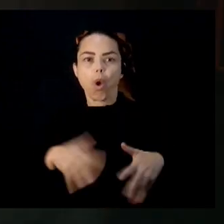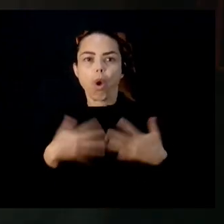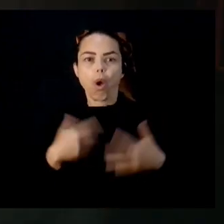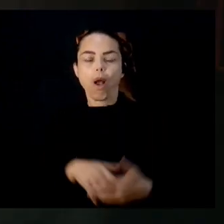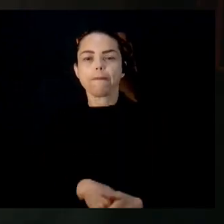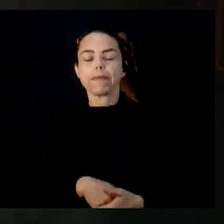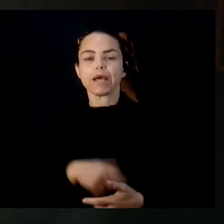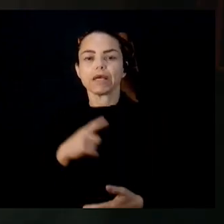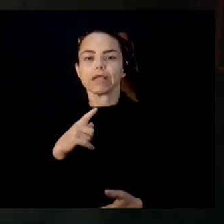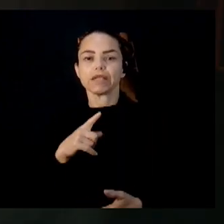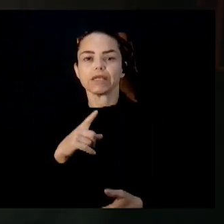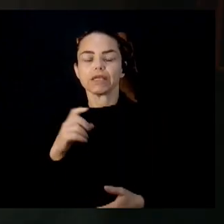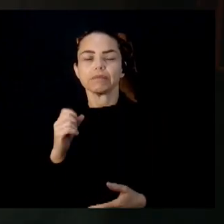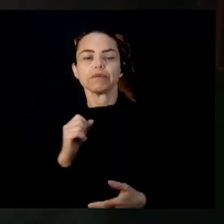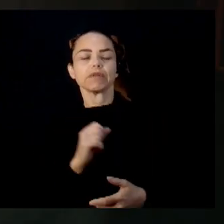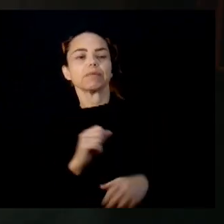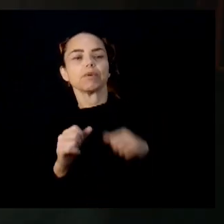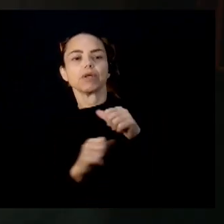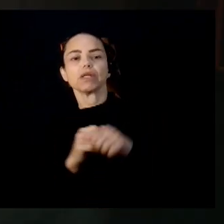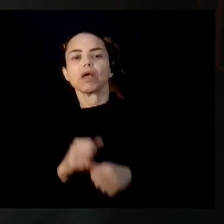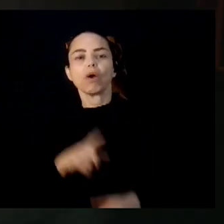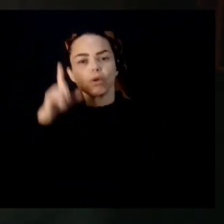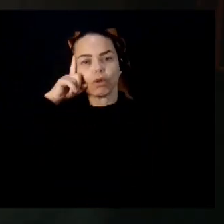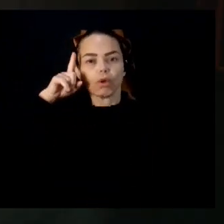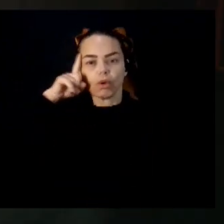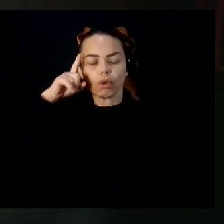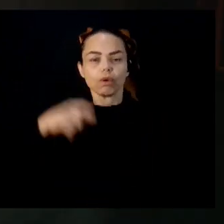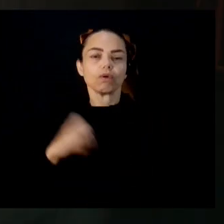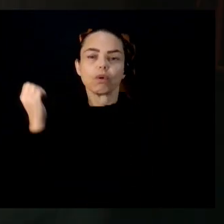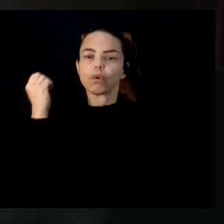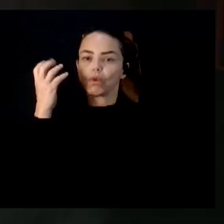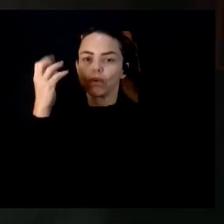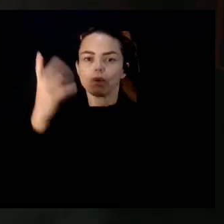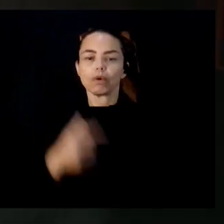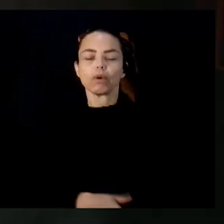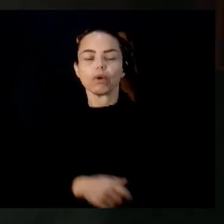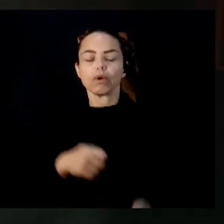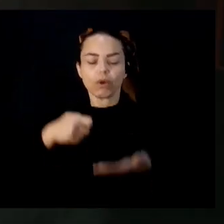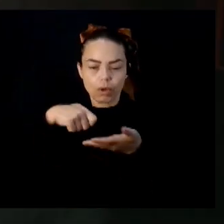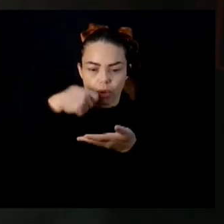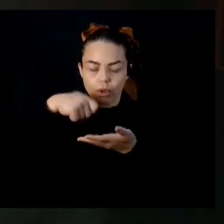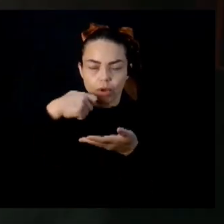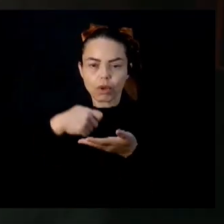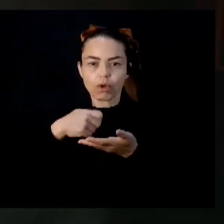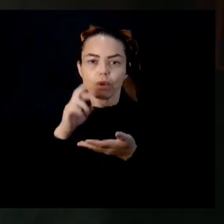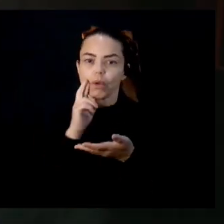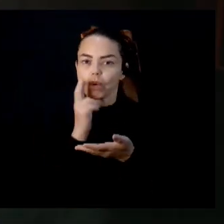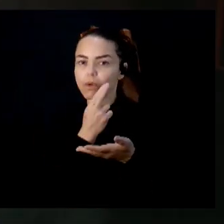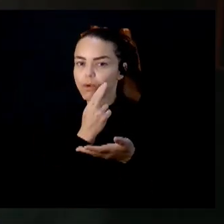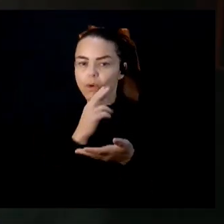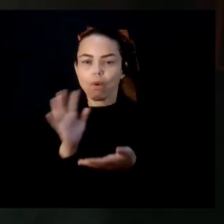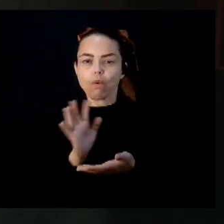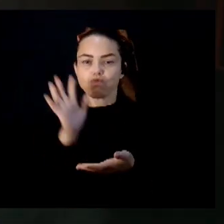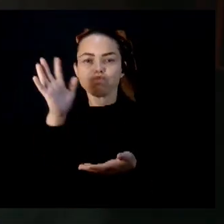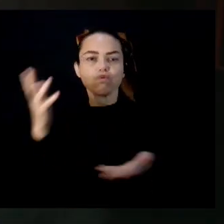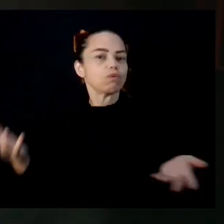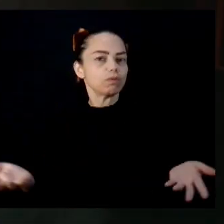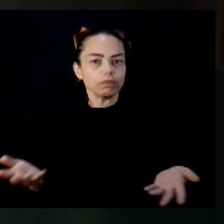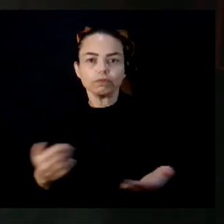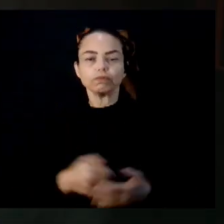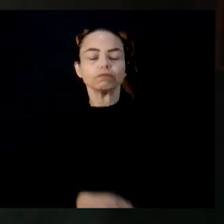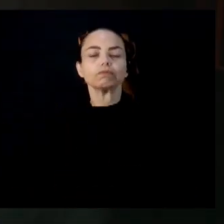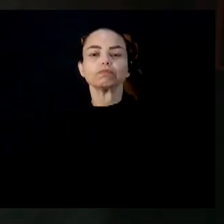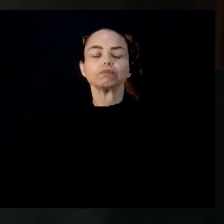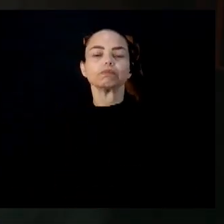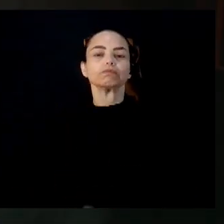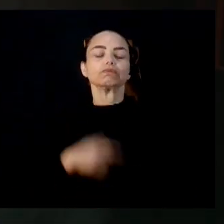da rotina, então vamos fazer uma grande viagem, vamos fazer um jantar especial no restaurante mais caro da cidade, vamos fazer um